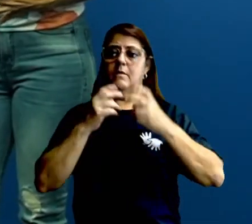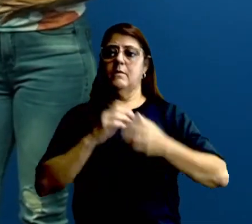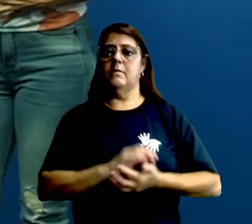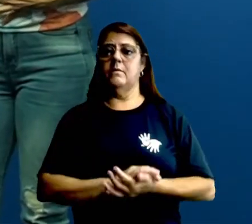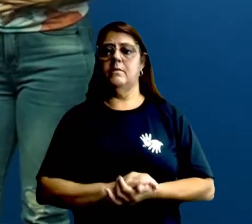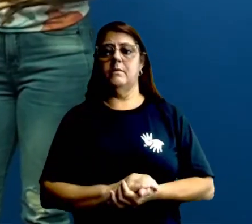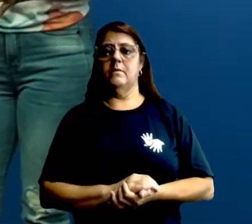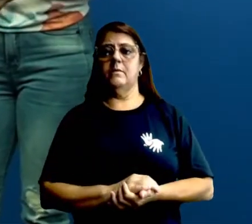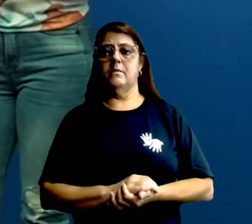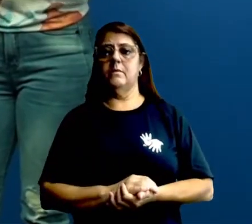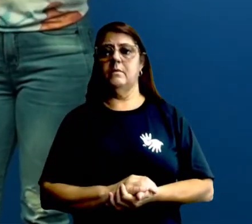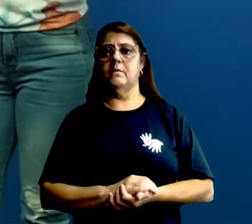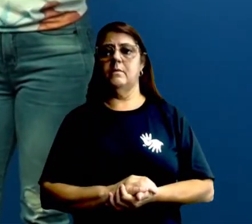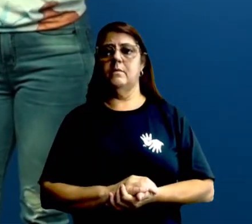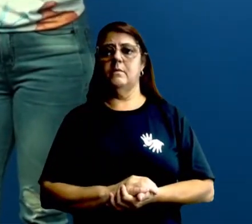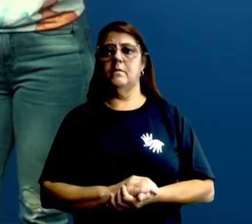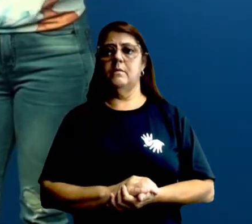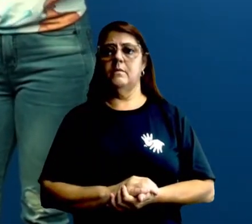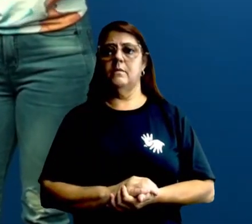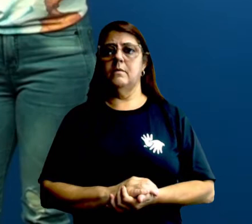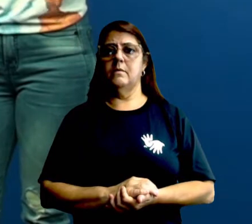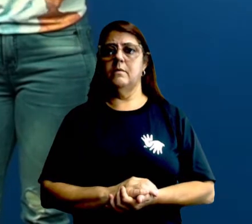uma